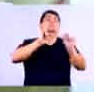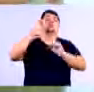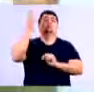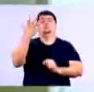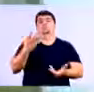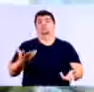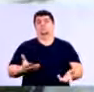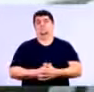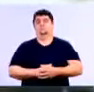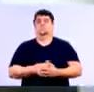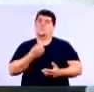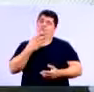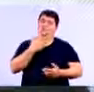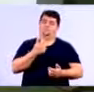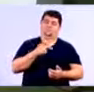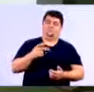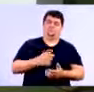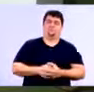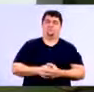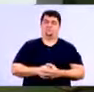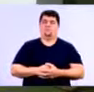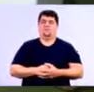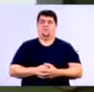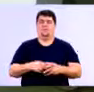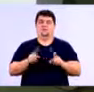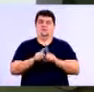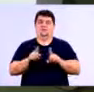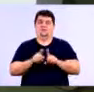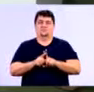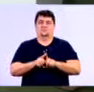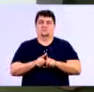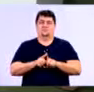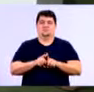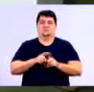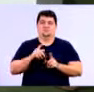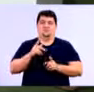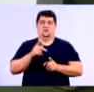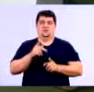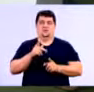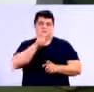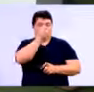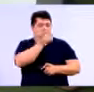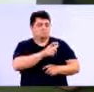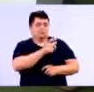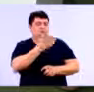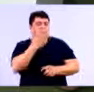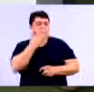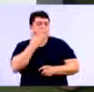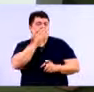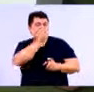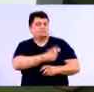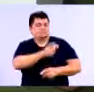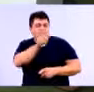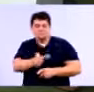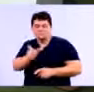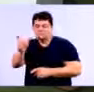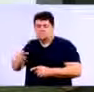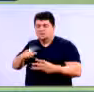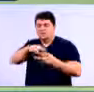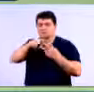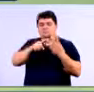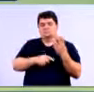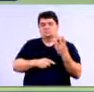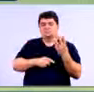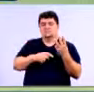acontecer. Excelente, professora. E aí a gente estava falando daqueles perfis de investidores, né, professor? Nós falamos do conservador, arrojado e moderado. Muito